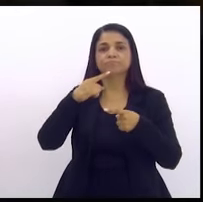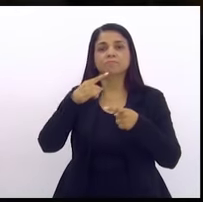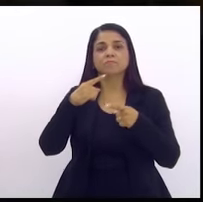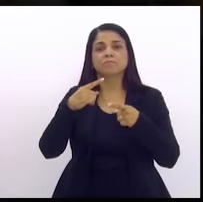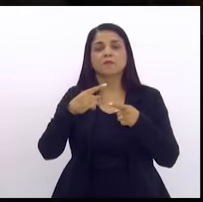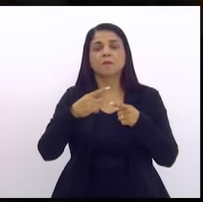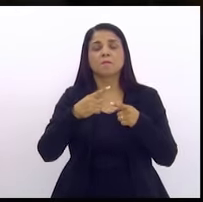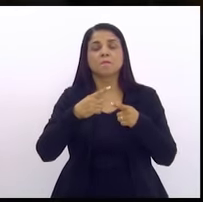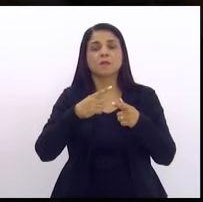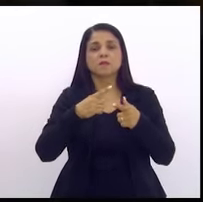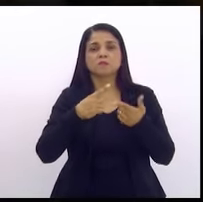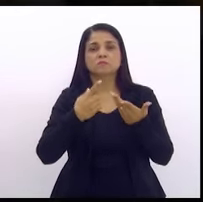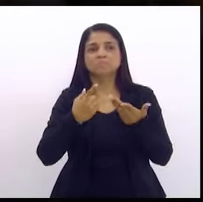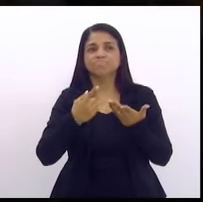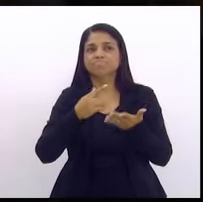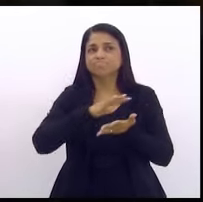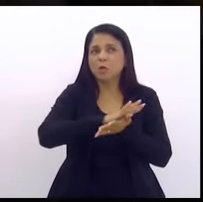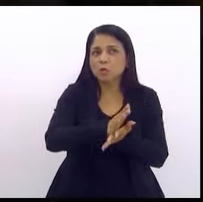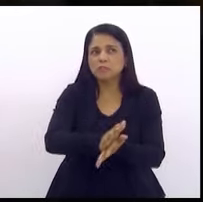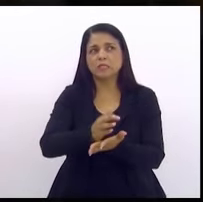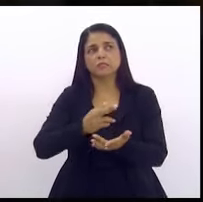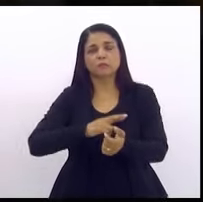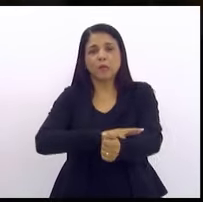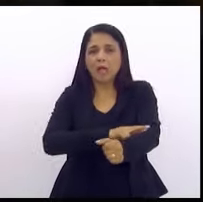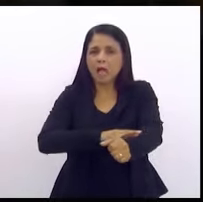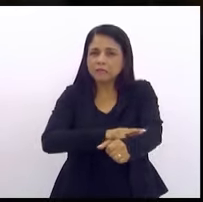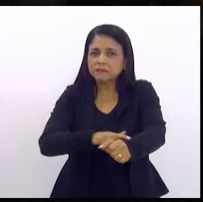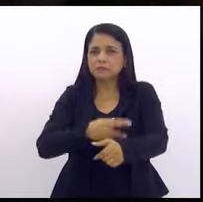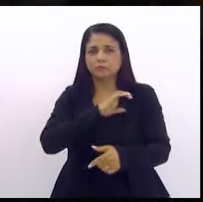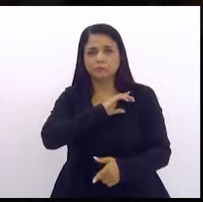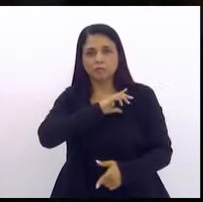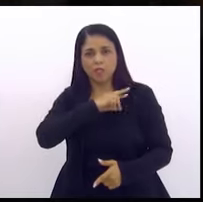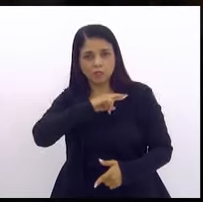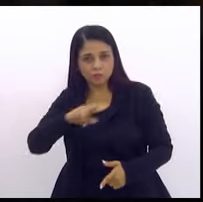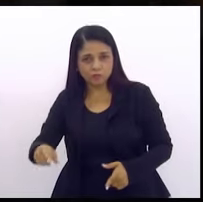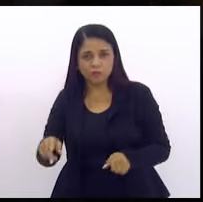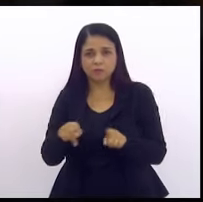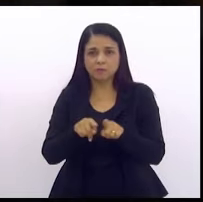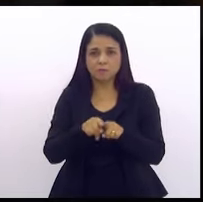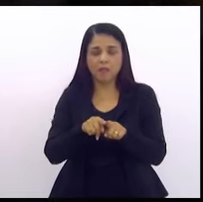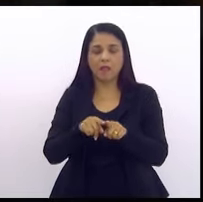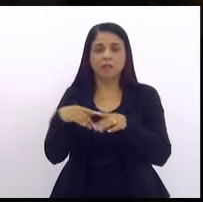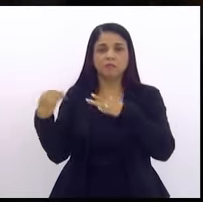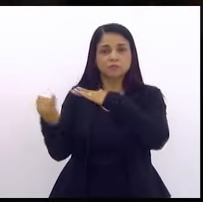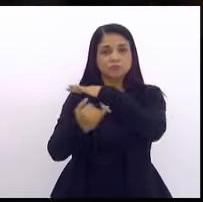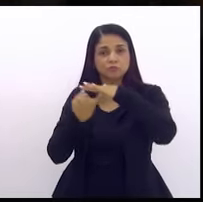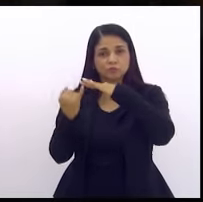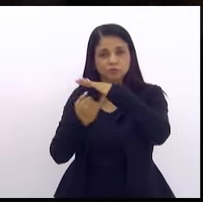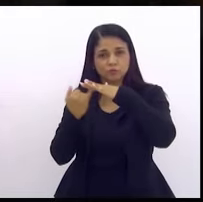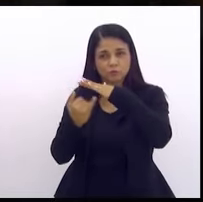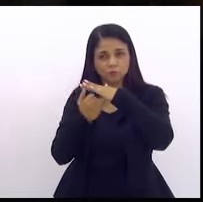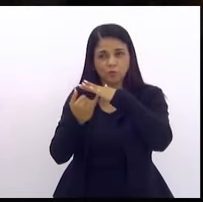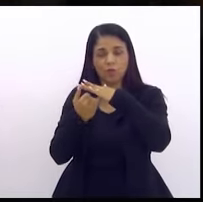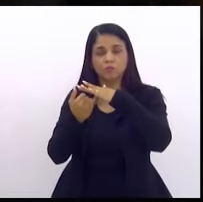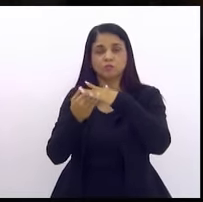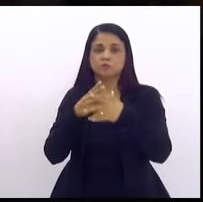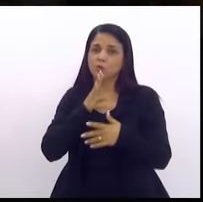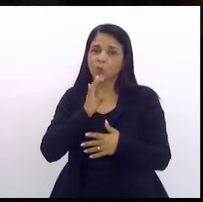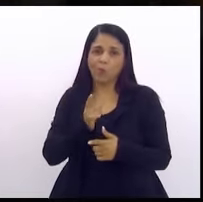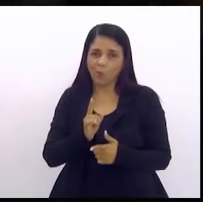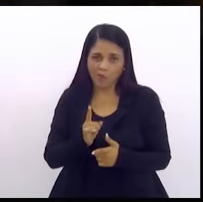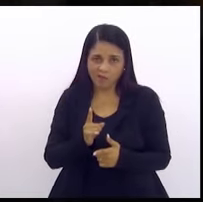pelo preconceito, pelo racismo religioso, que está respaldada pelas instituições que não